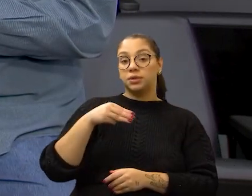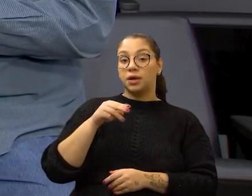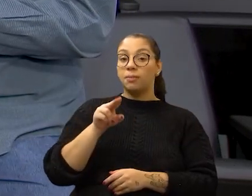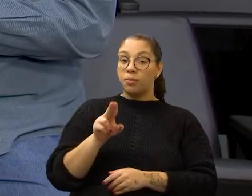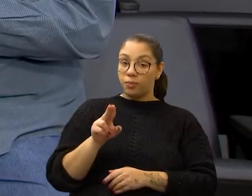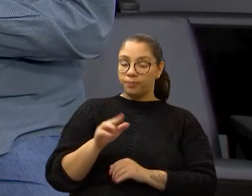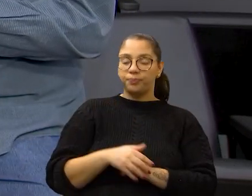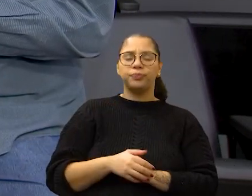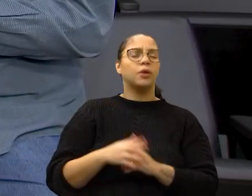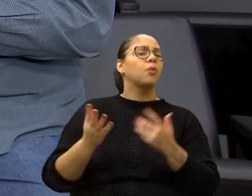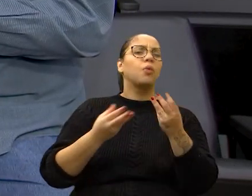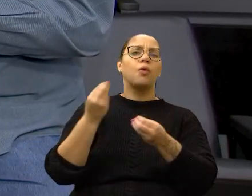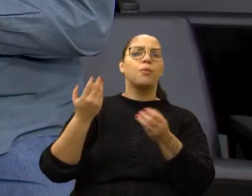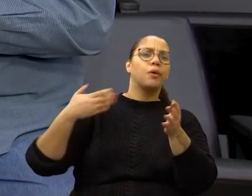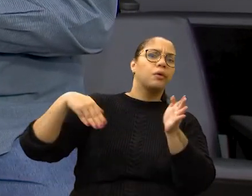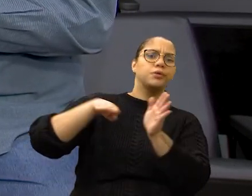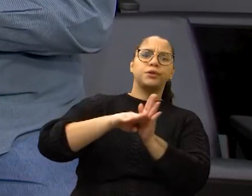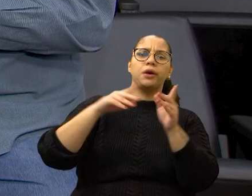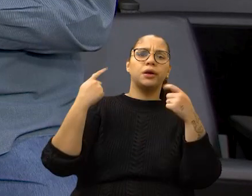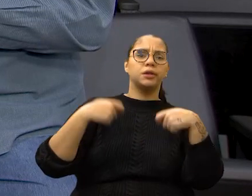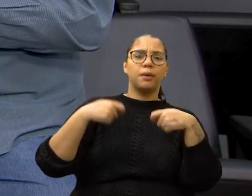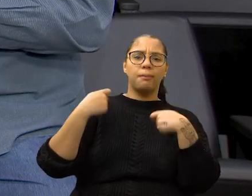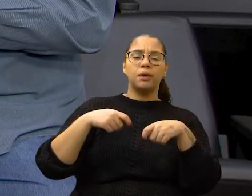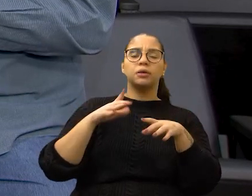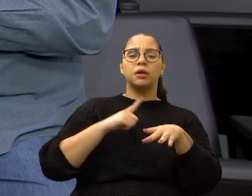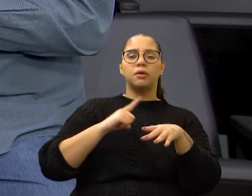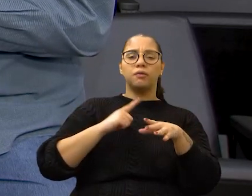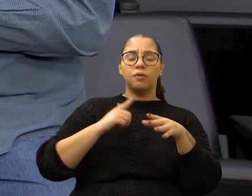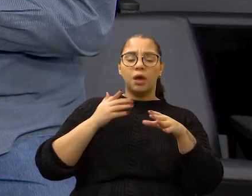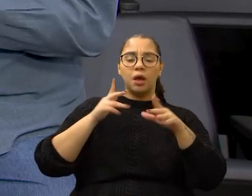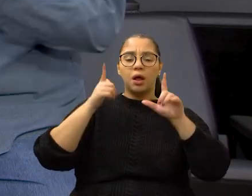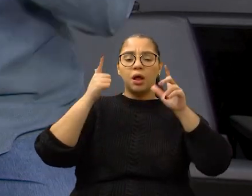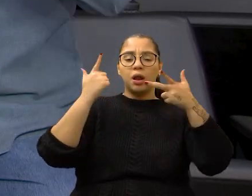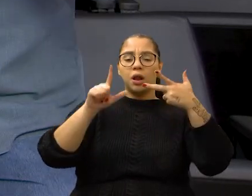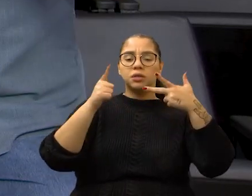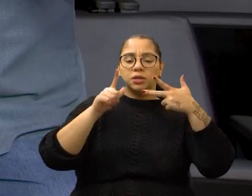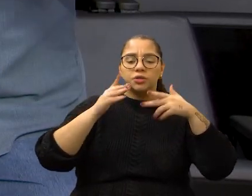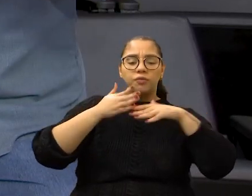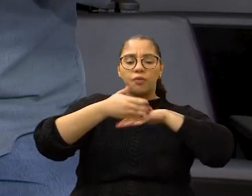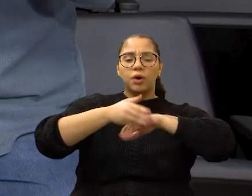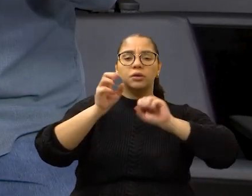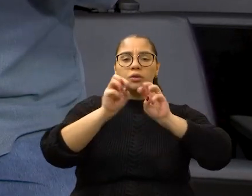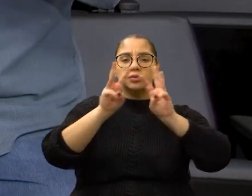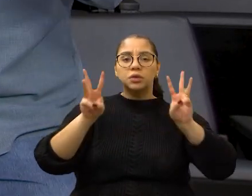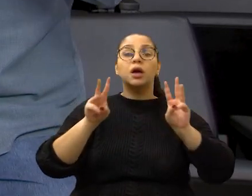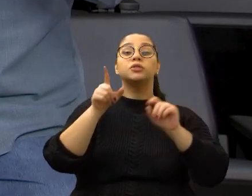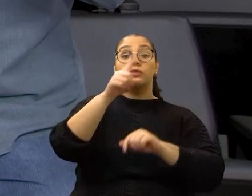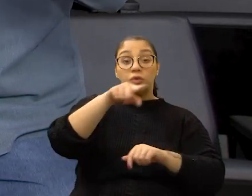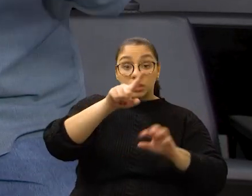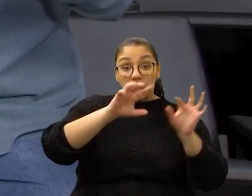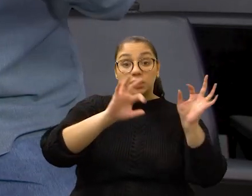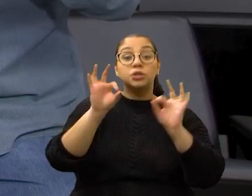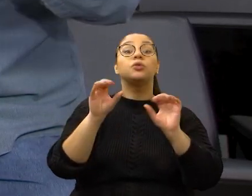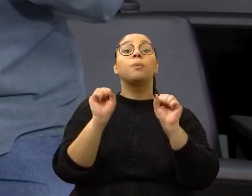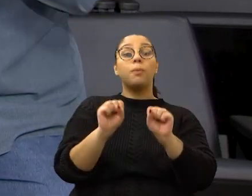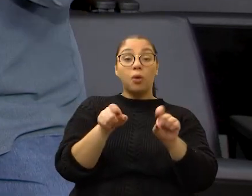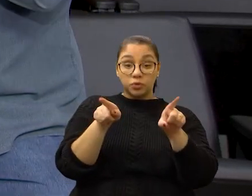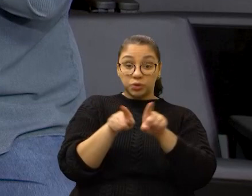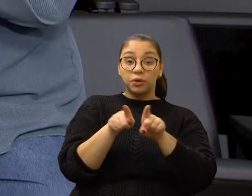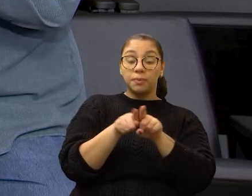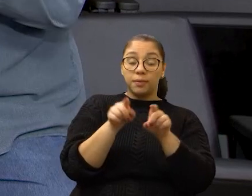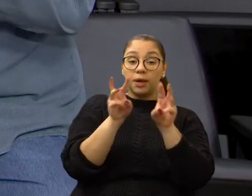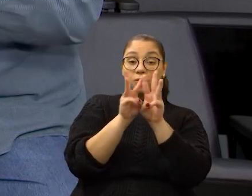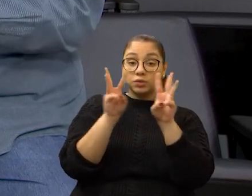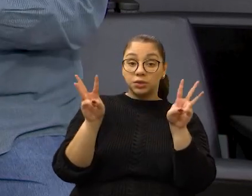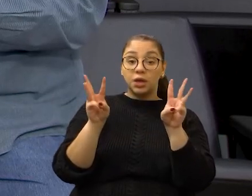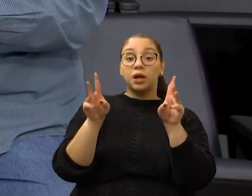gente falou bastante aqui sobre educação, mas quando a gente entra no site do Legislativo, e quem está nos acompanhando pode fazer isso também, pode